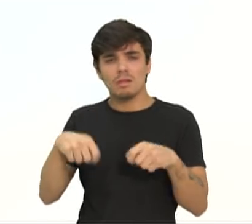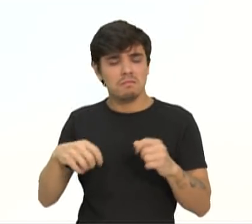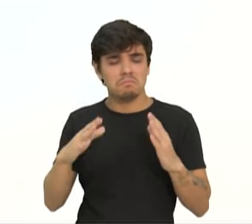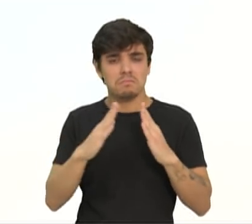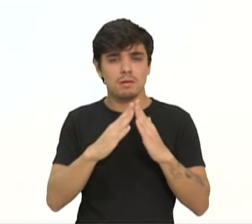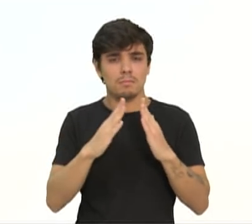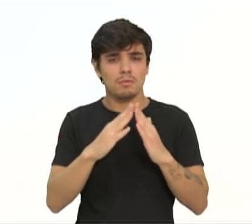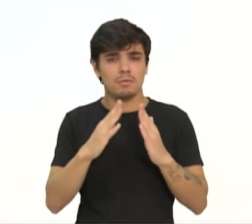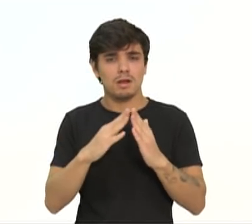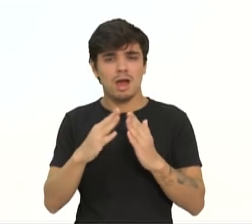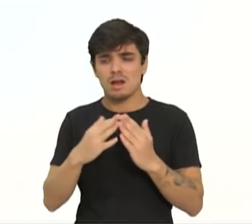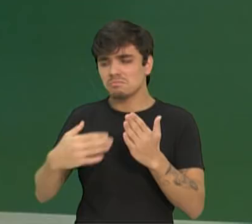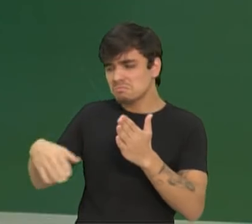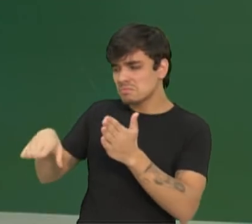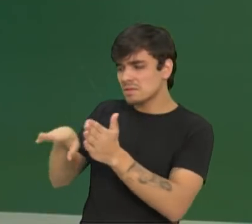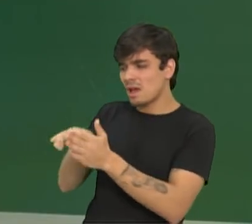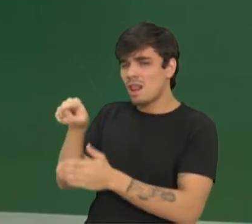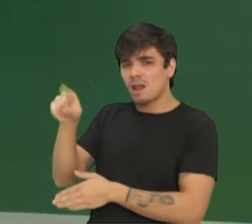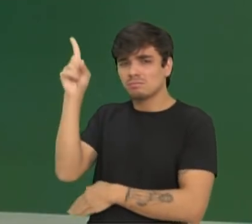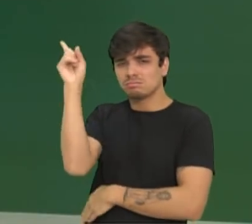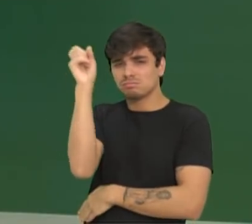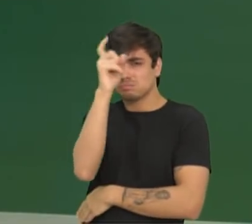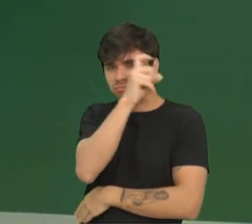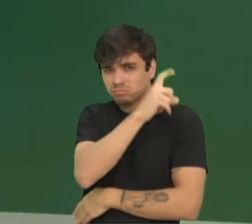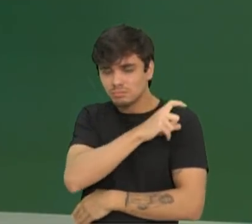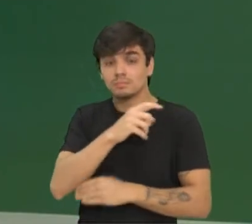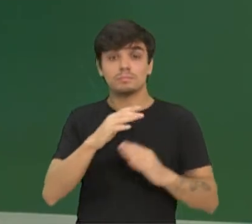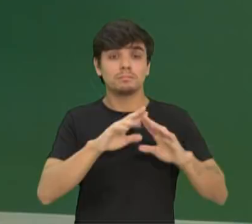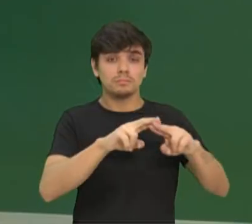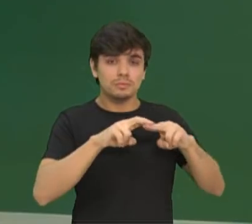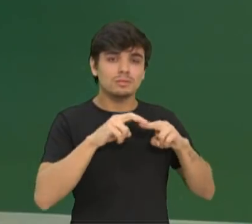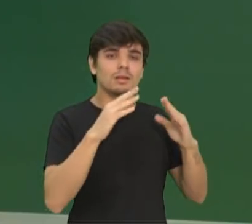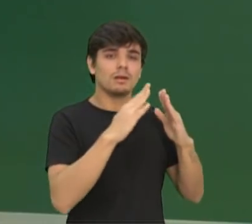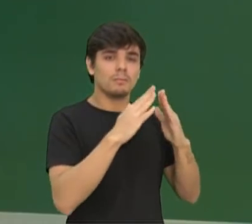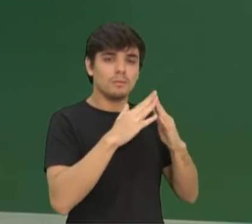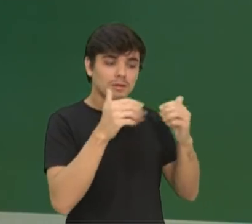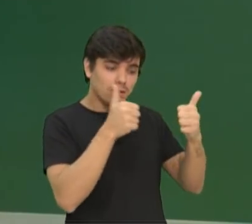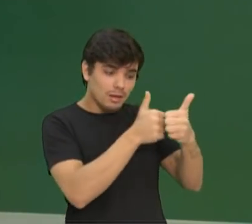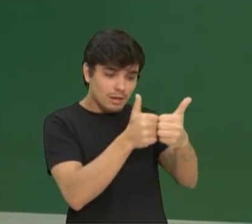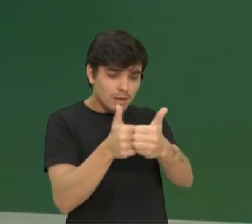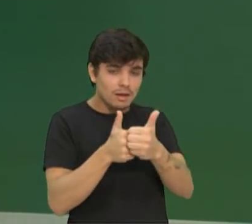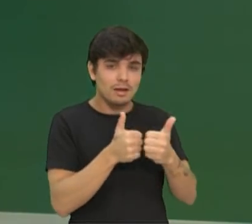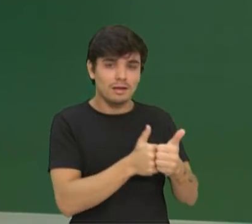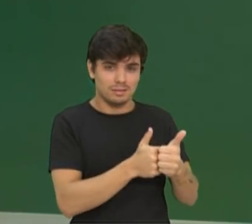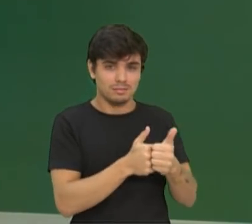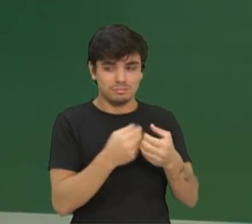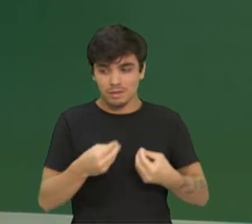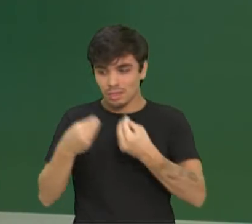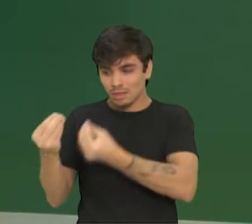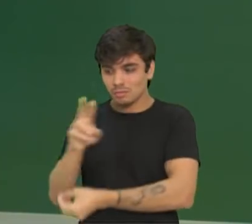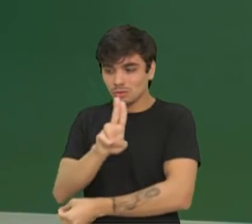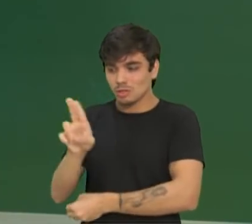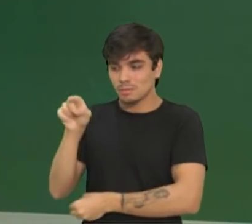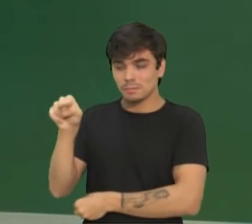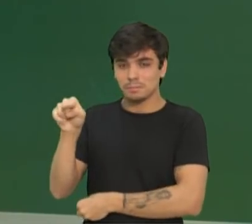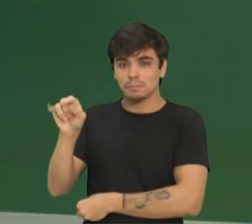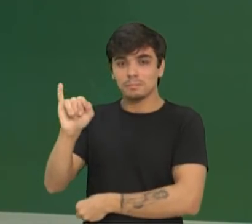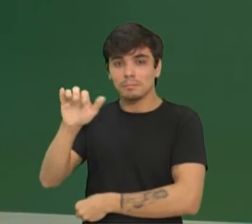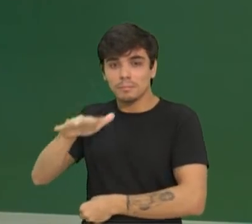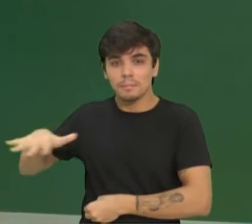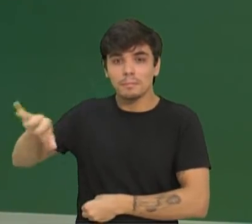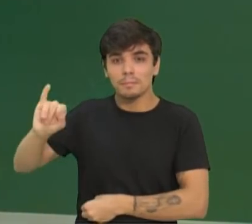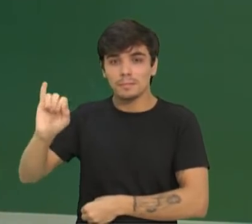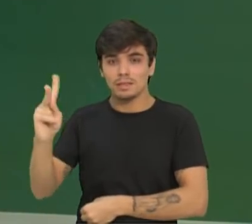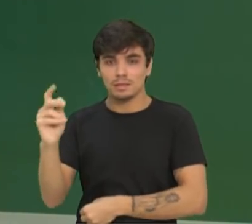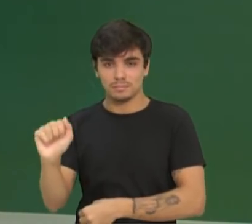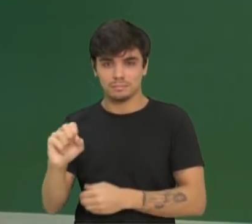solitária, ninguém chegava até lá. Então os moradores da localidade deram esse nome para a ilha, certo?